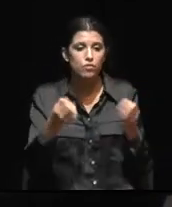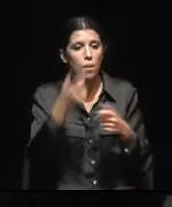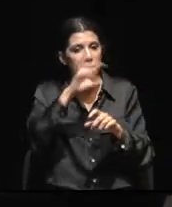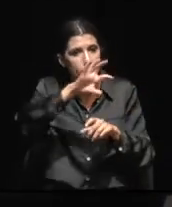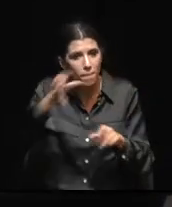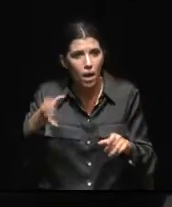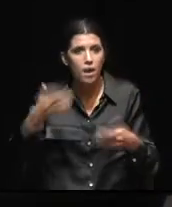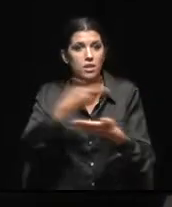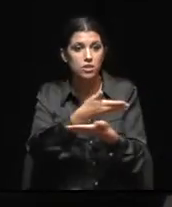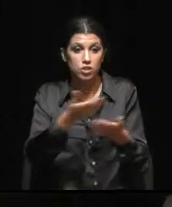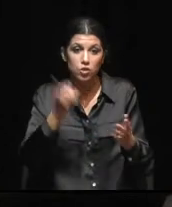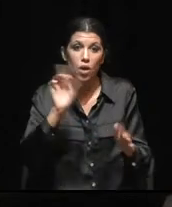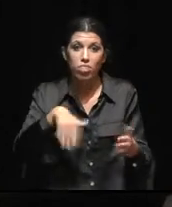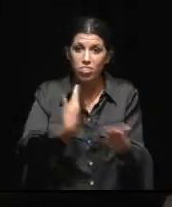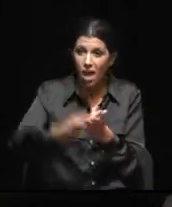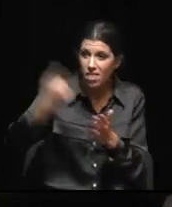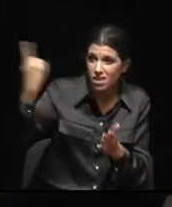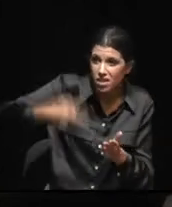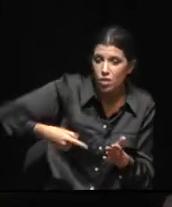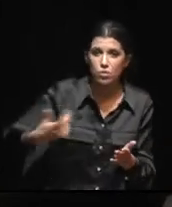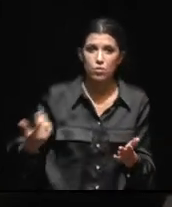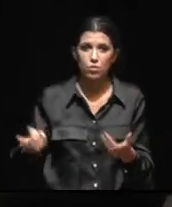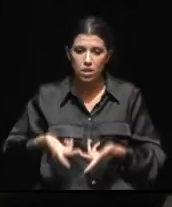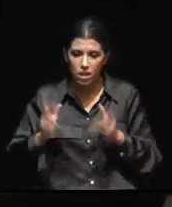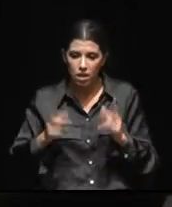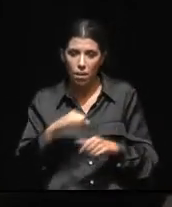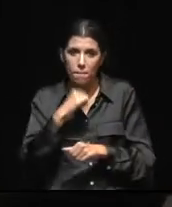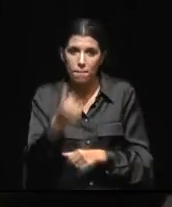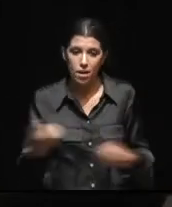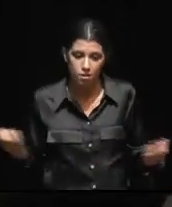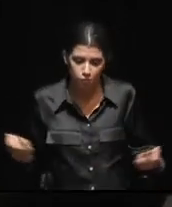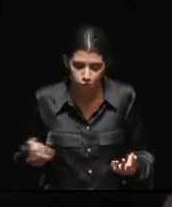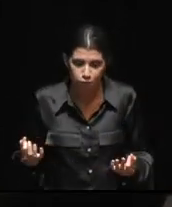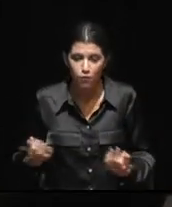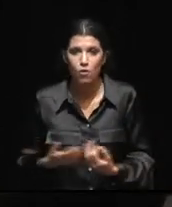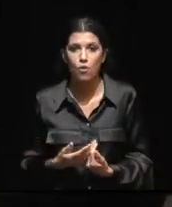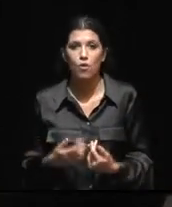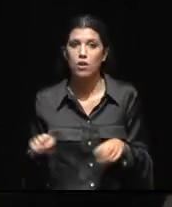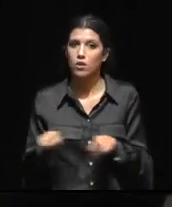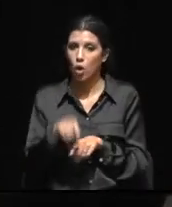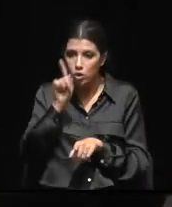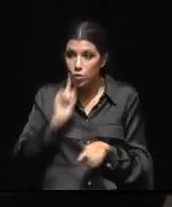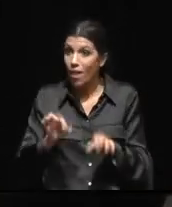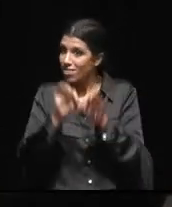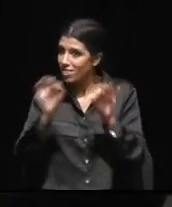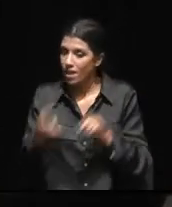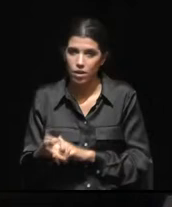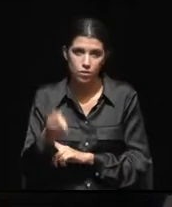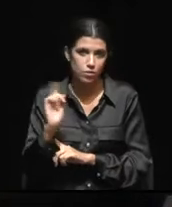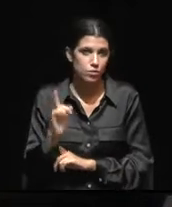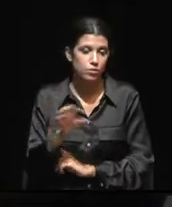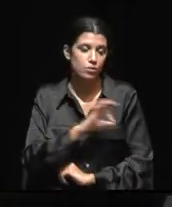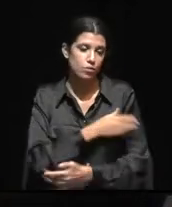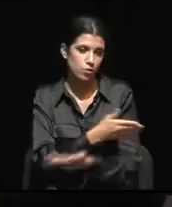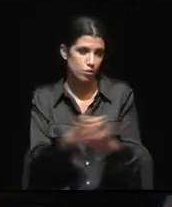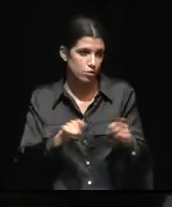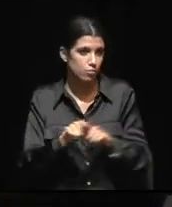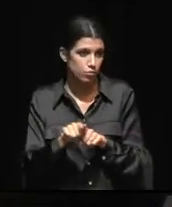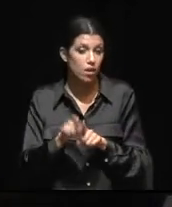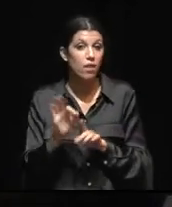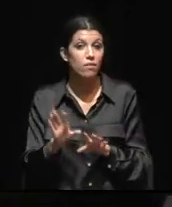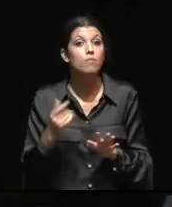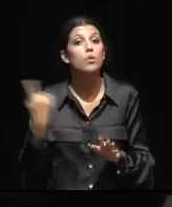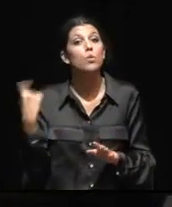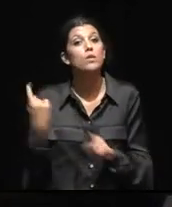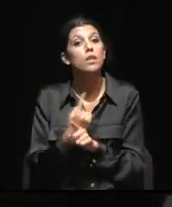os países à ditadura à perda de liberdades não não somos Todas Iguais senhores senhores deputados a única